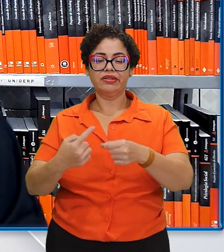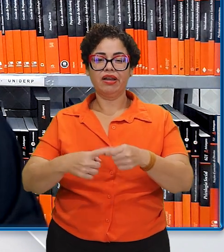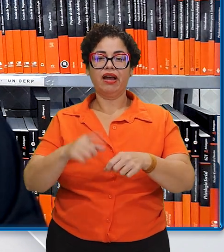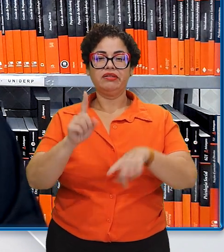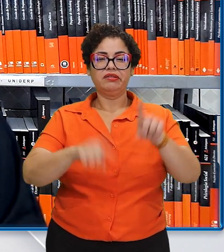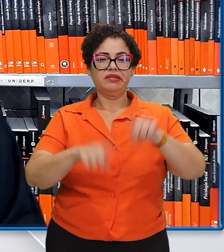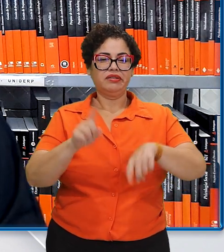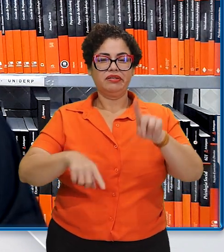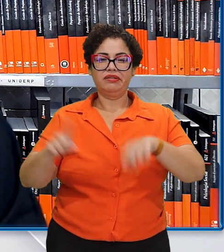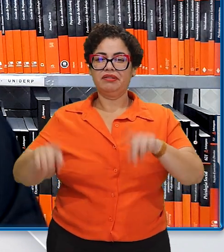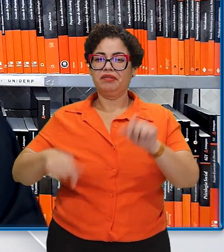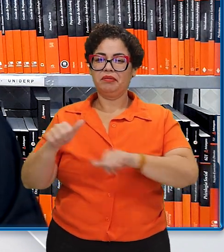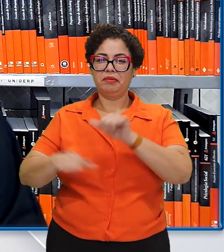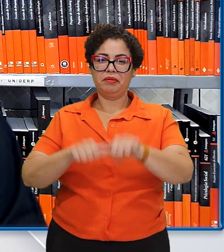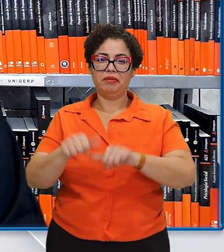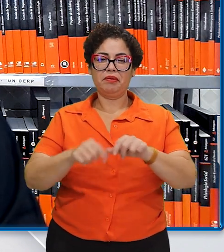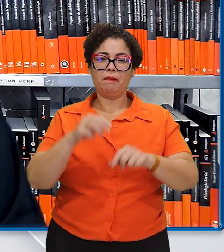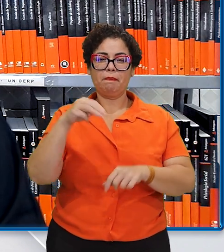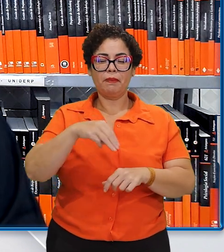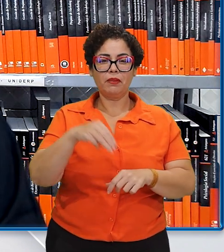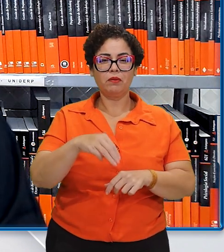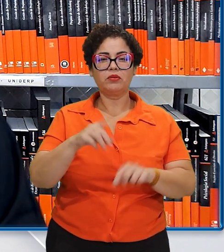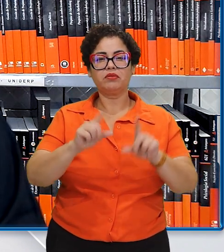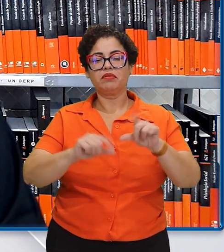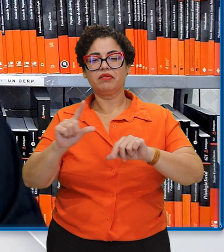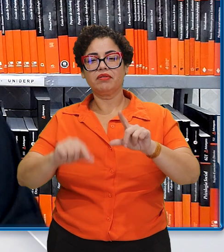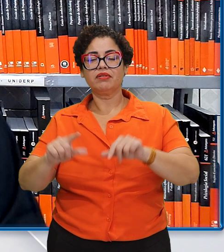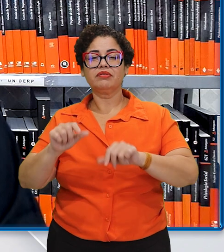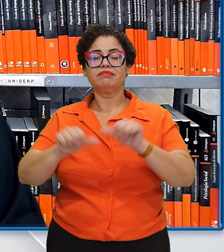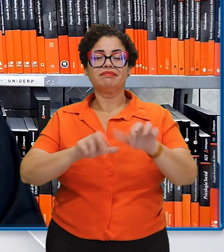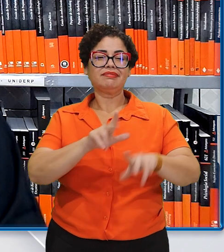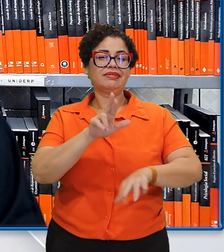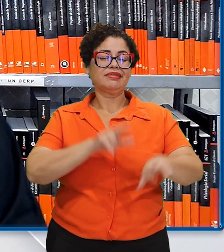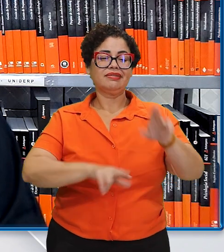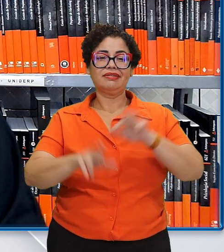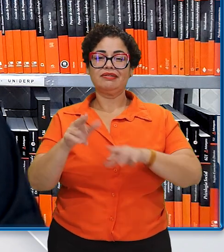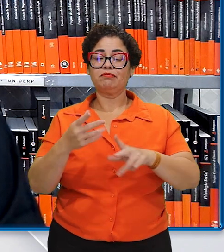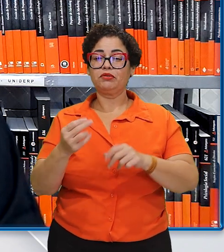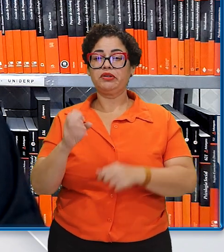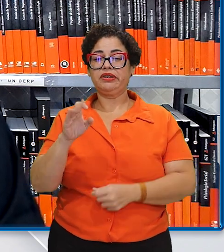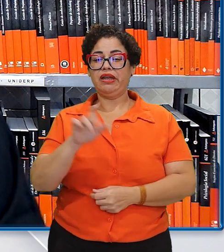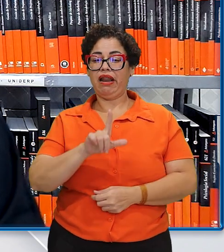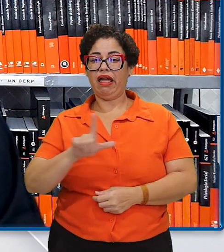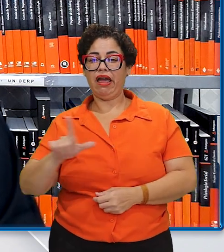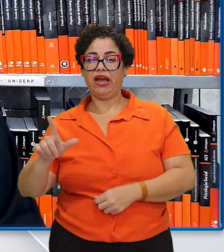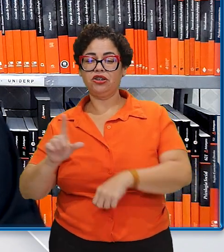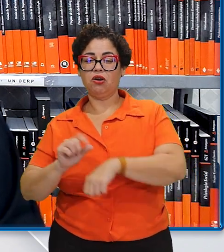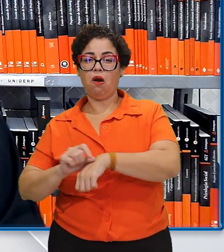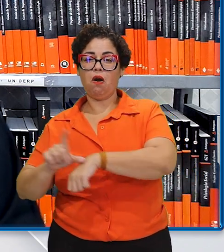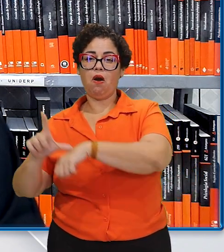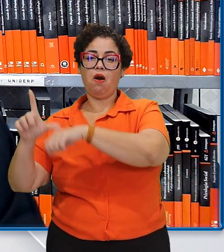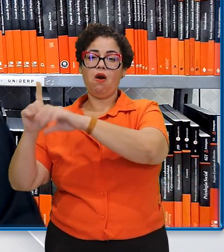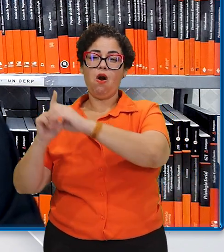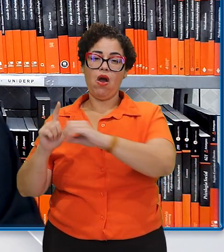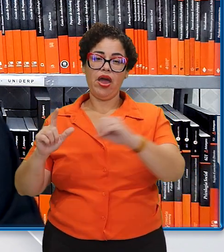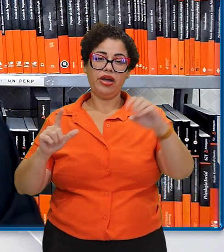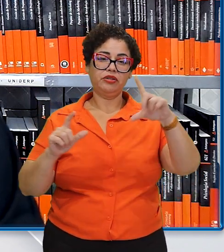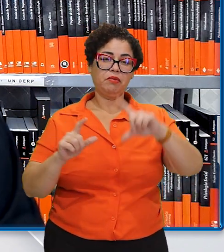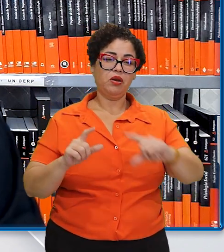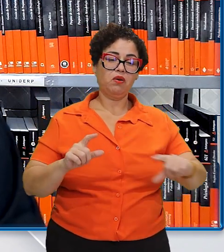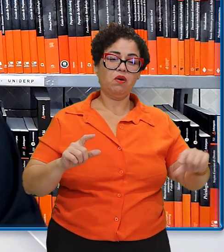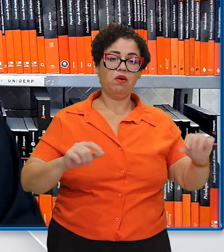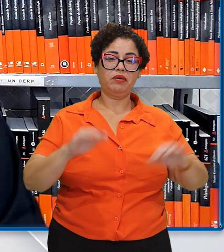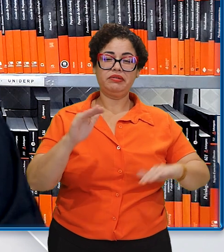A variação era de minutos, de pouco tempo. Quanto mais a leste, maior a hora. Quanto mais a oeste, menor a